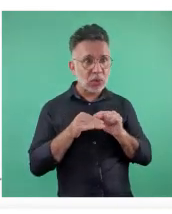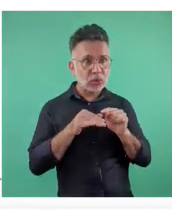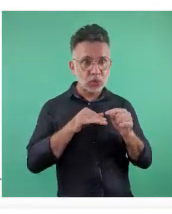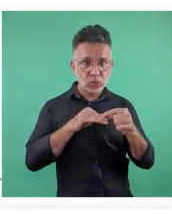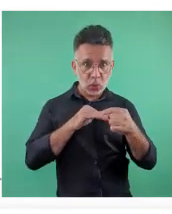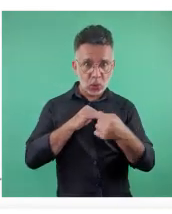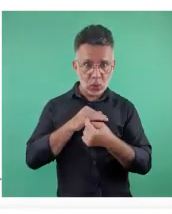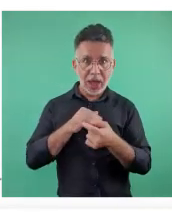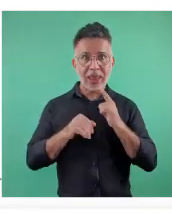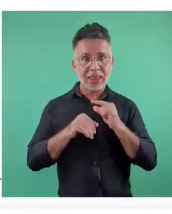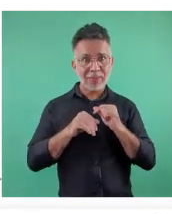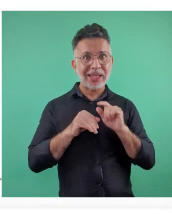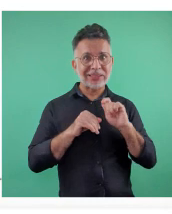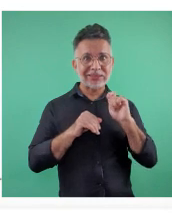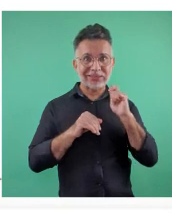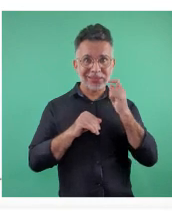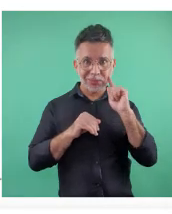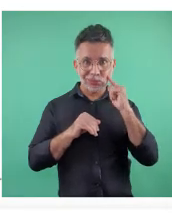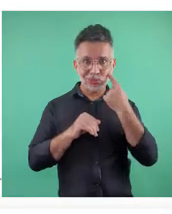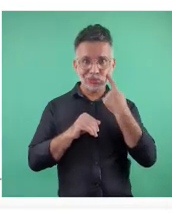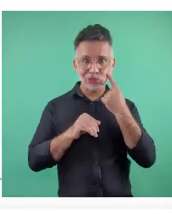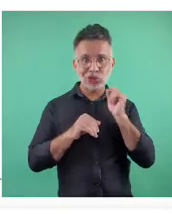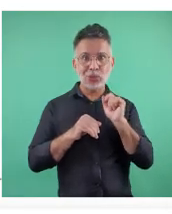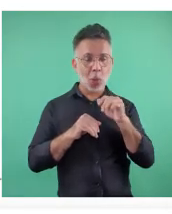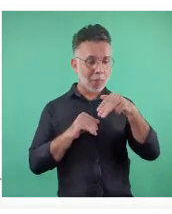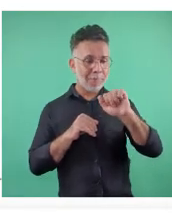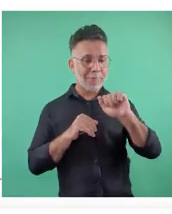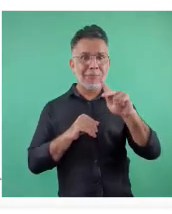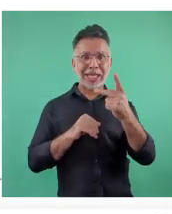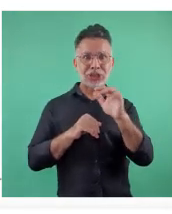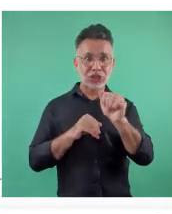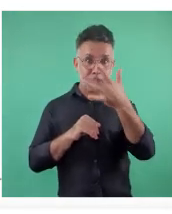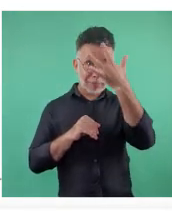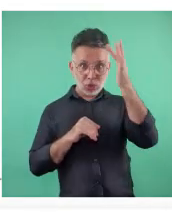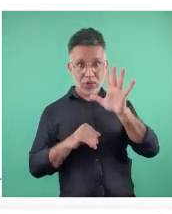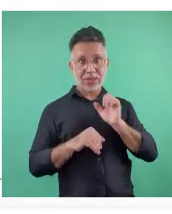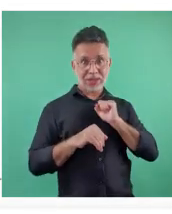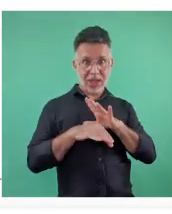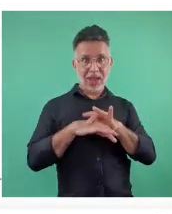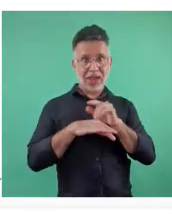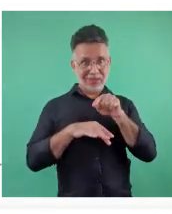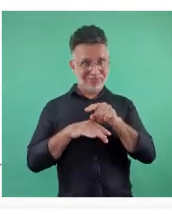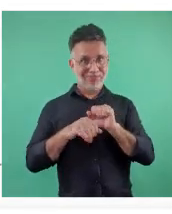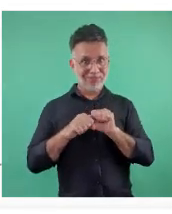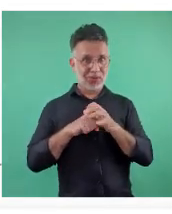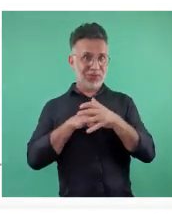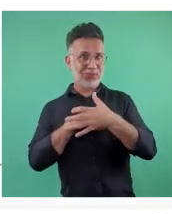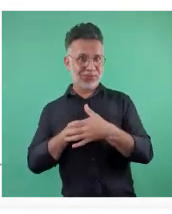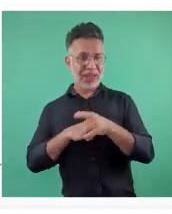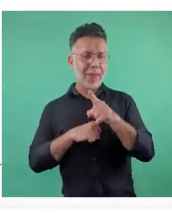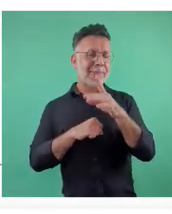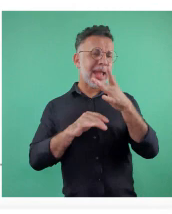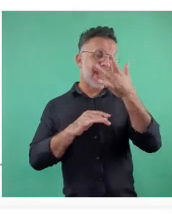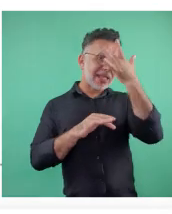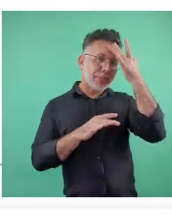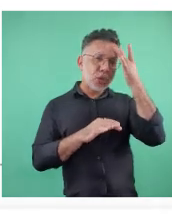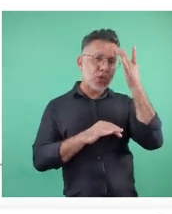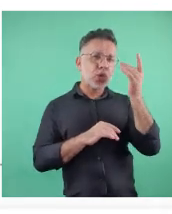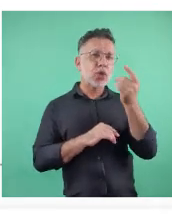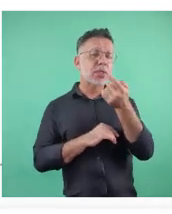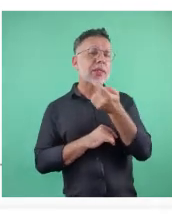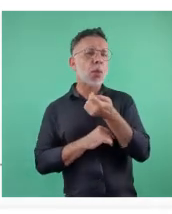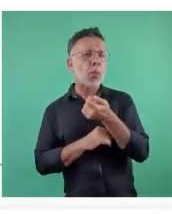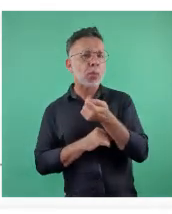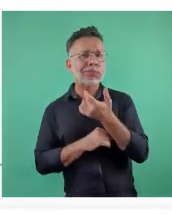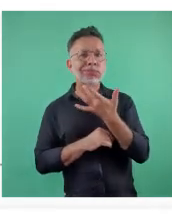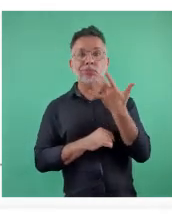que a língua são manchas e os dedos também têm algumas manchas quando a pessoa está infectada. Mas